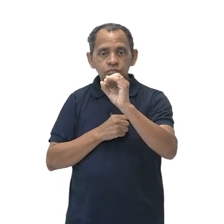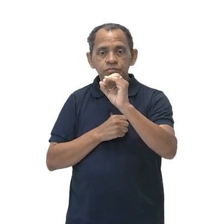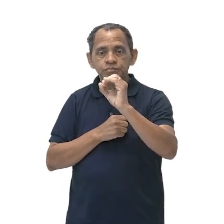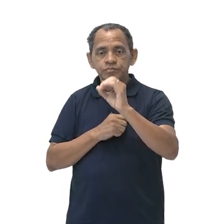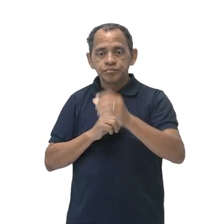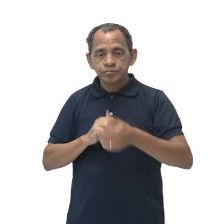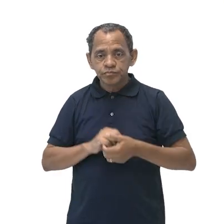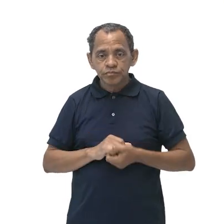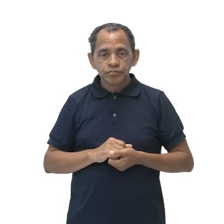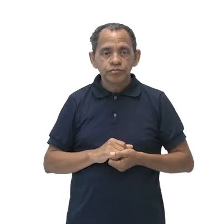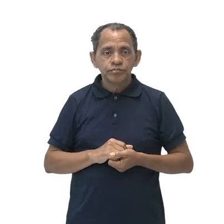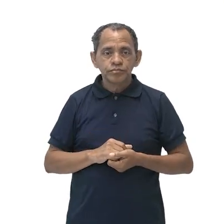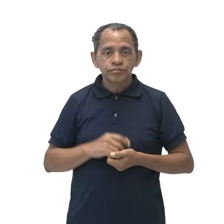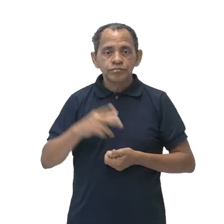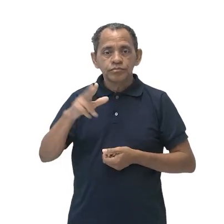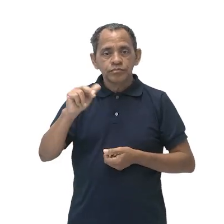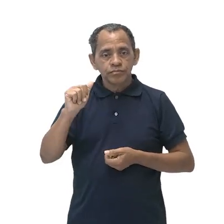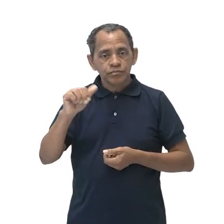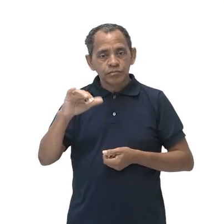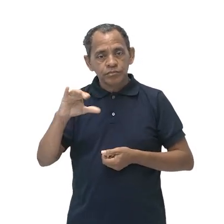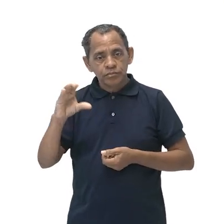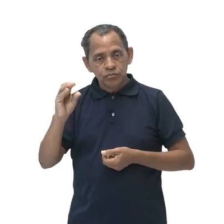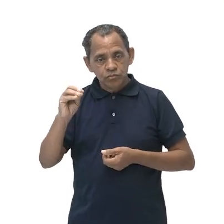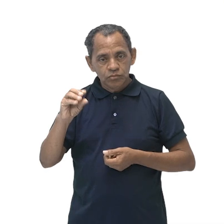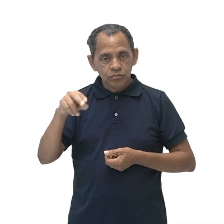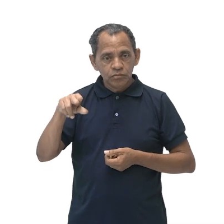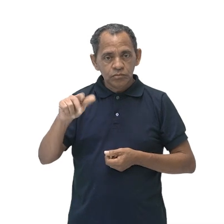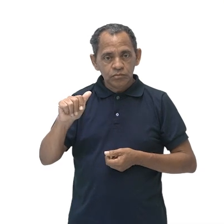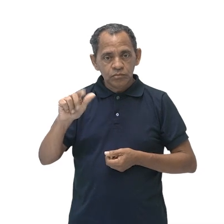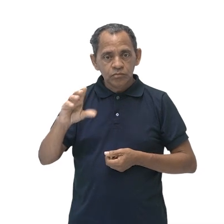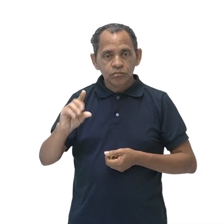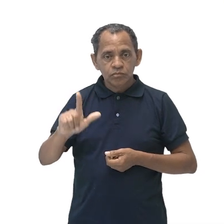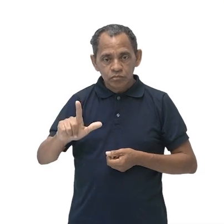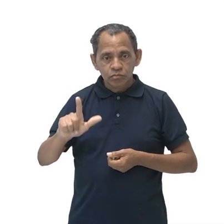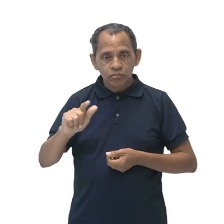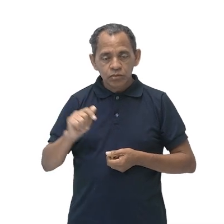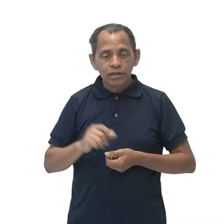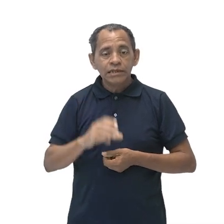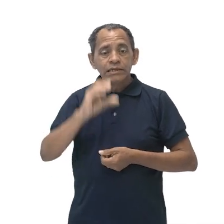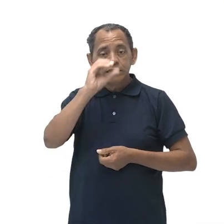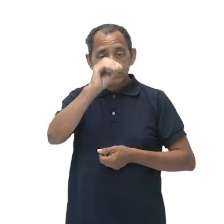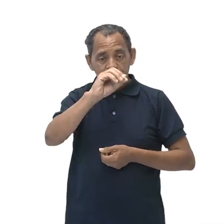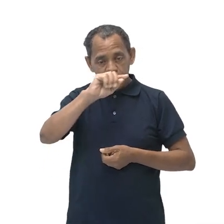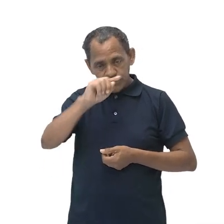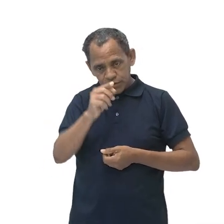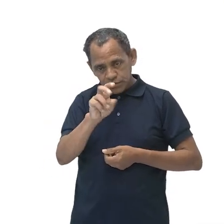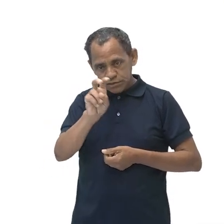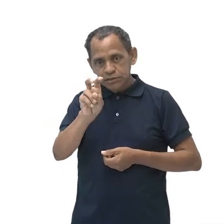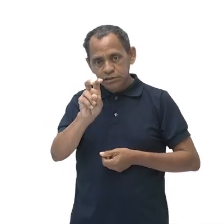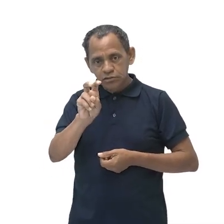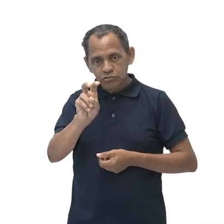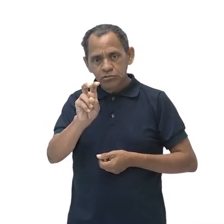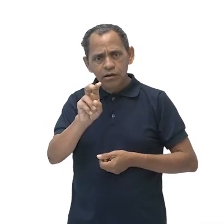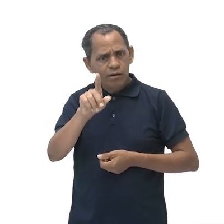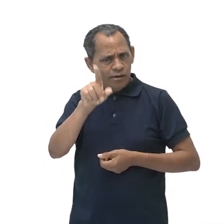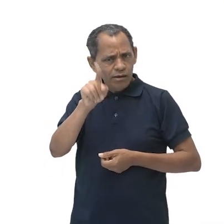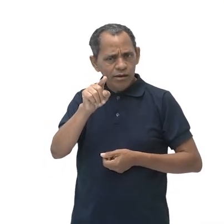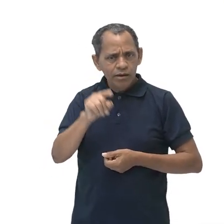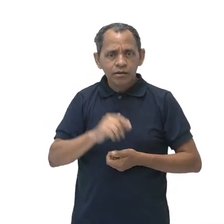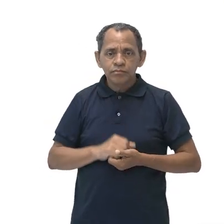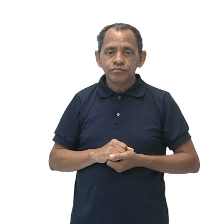racional. Por exemplo, o 0,5 é um número racional, porque eu posso escrever ele como